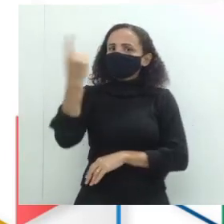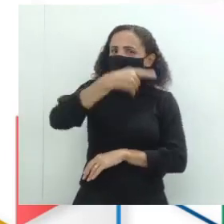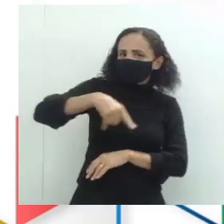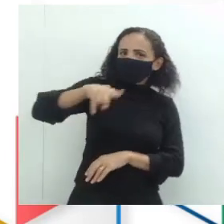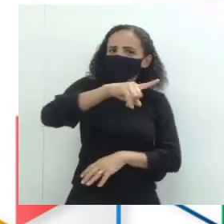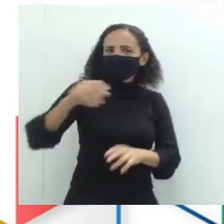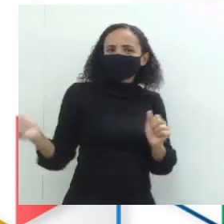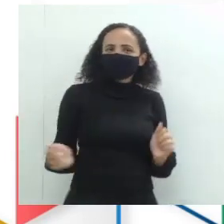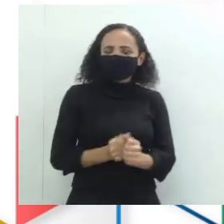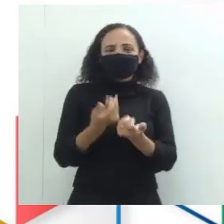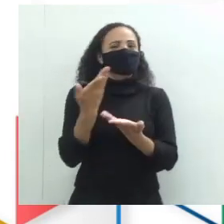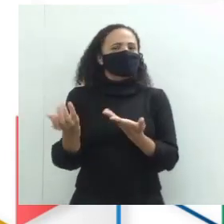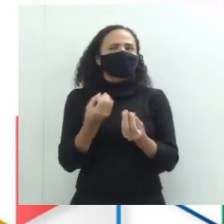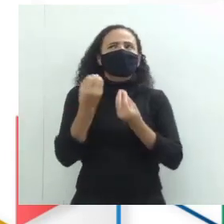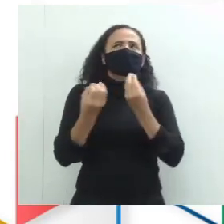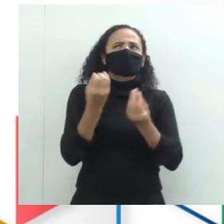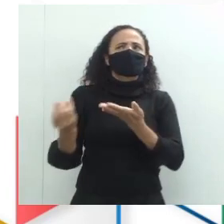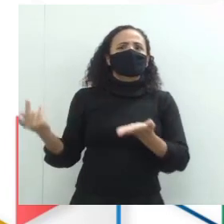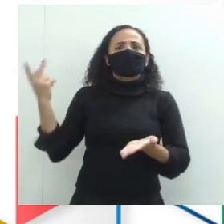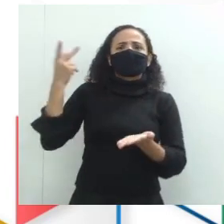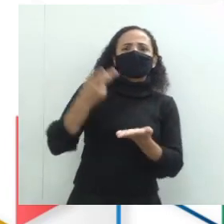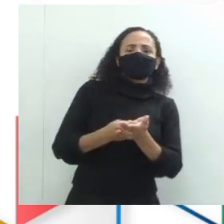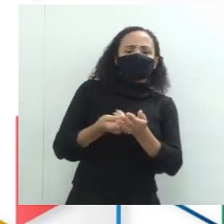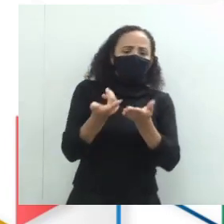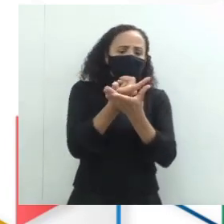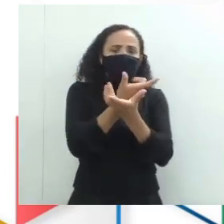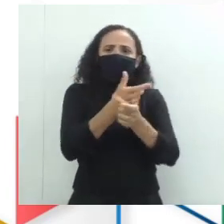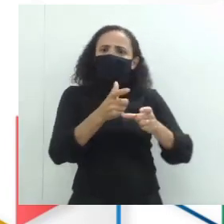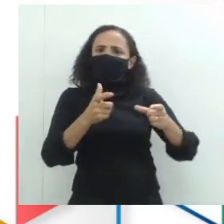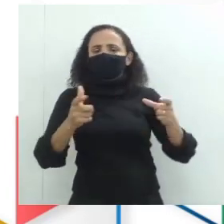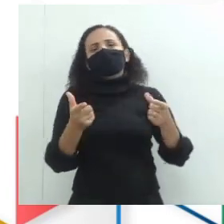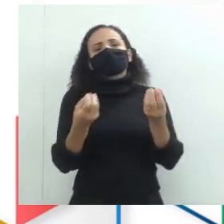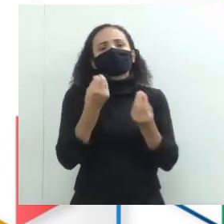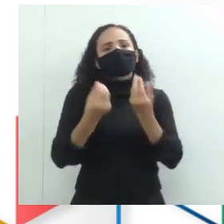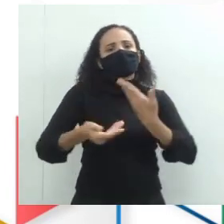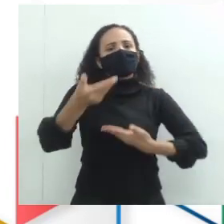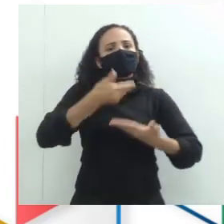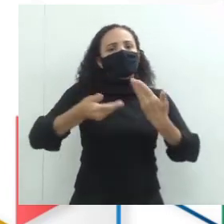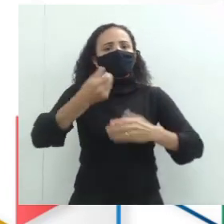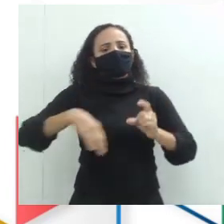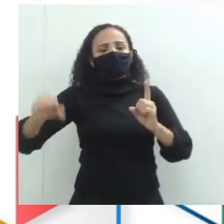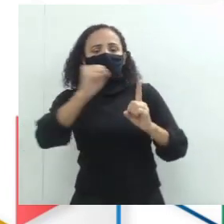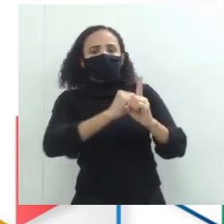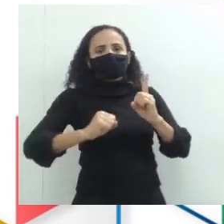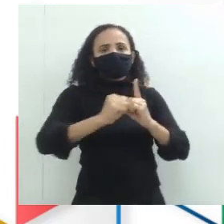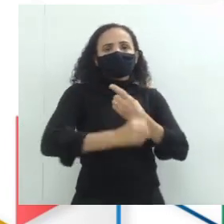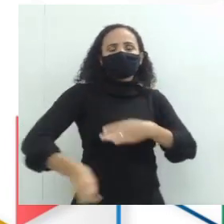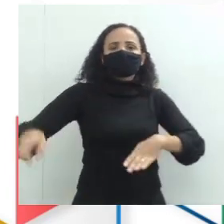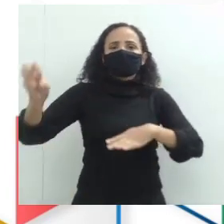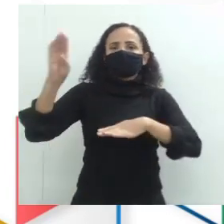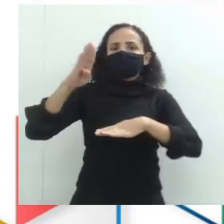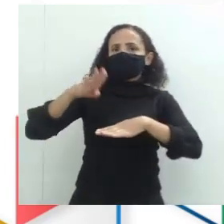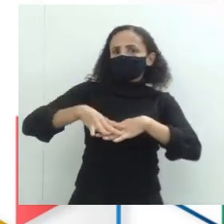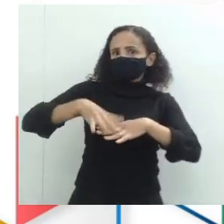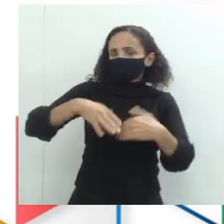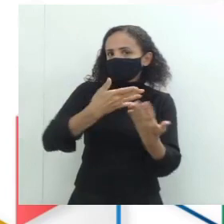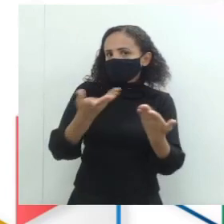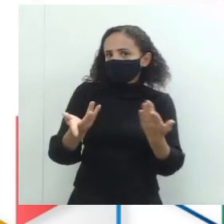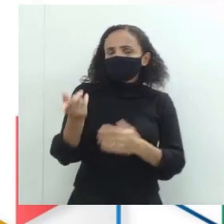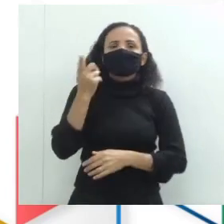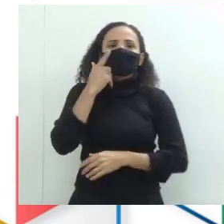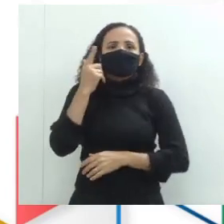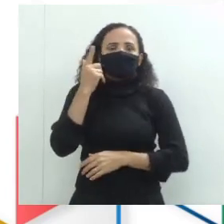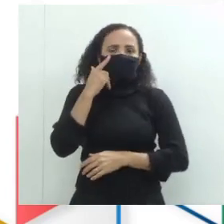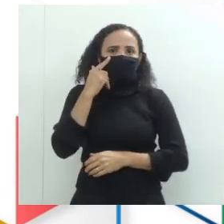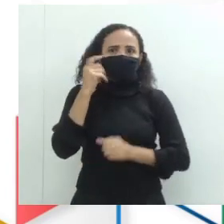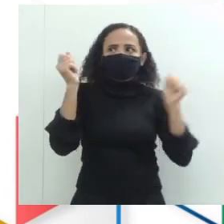também, terem uma noção ampliada da participação social da matemática, ok? Tá mostrando aí